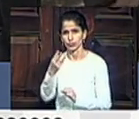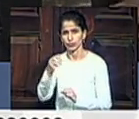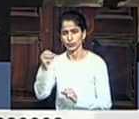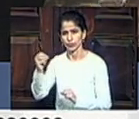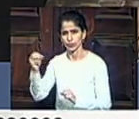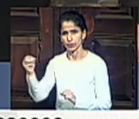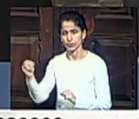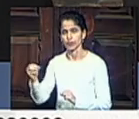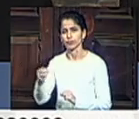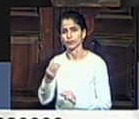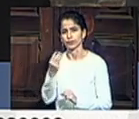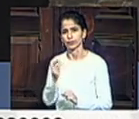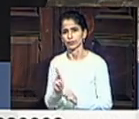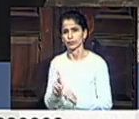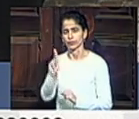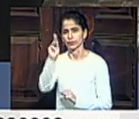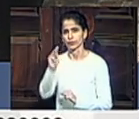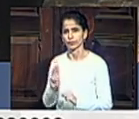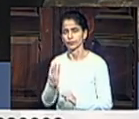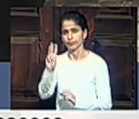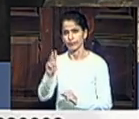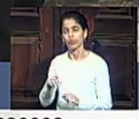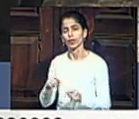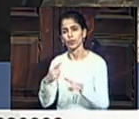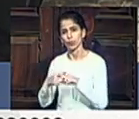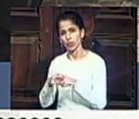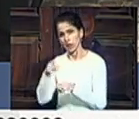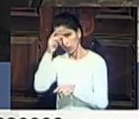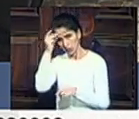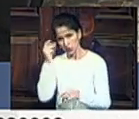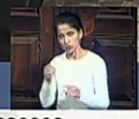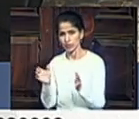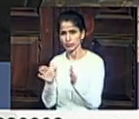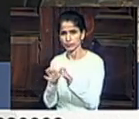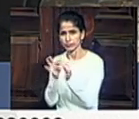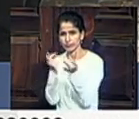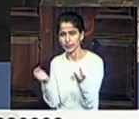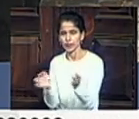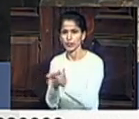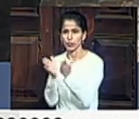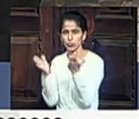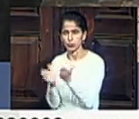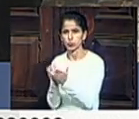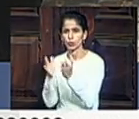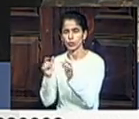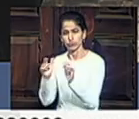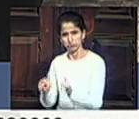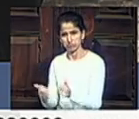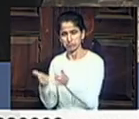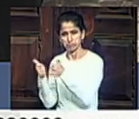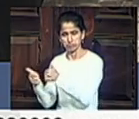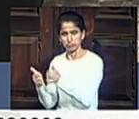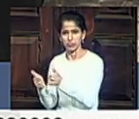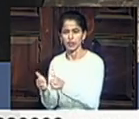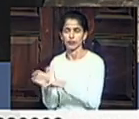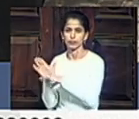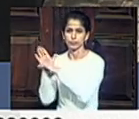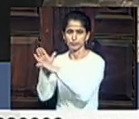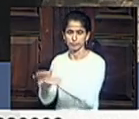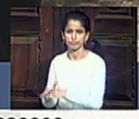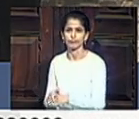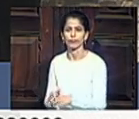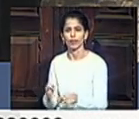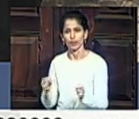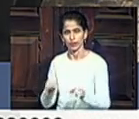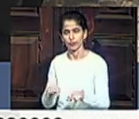colocando aquelas pessoas de menor poder aquisitivo, de baixa renda, numa situação melhor. Acho que é isso que a gente tem que